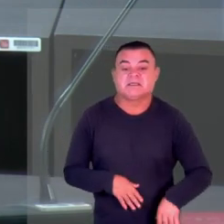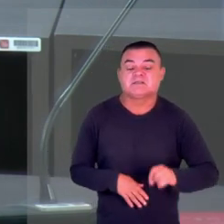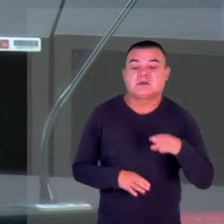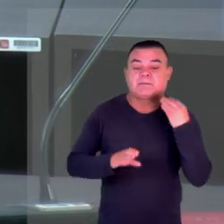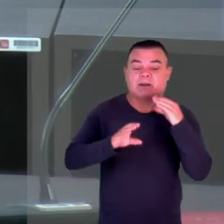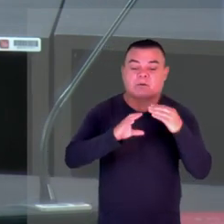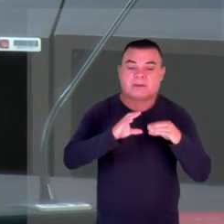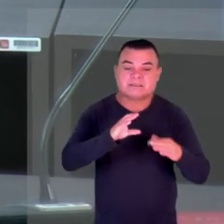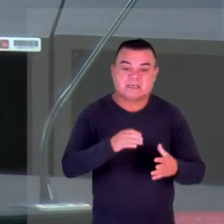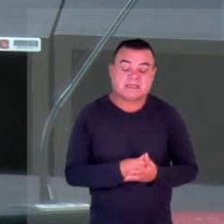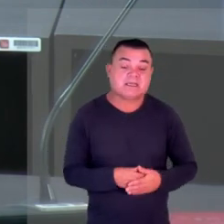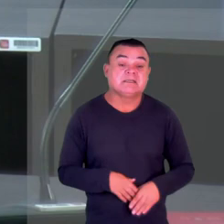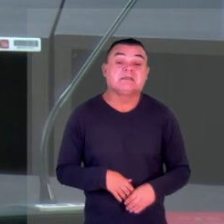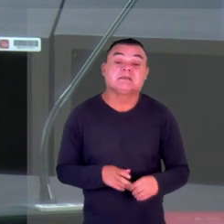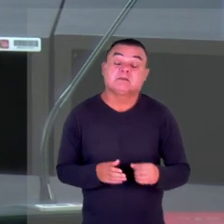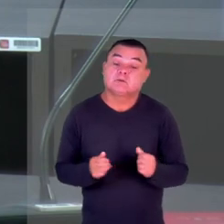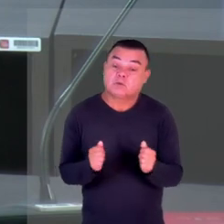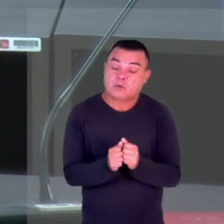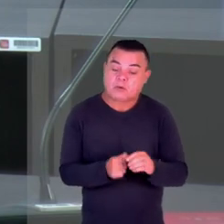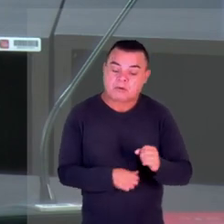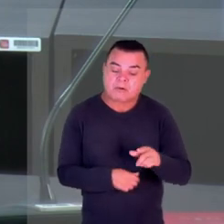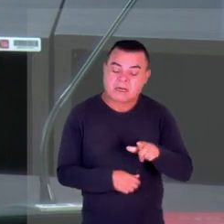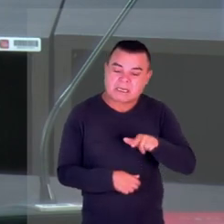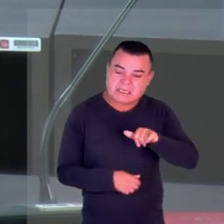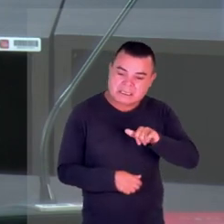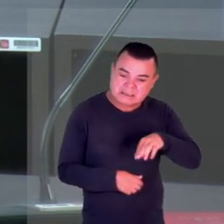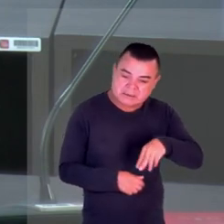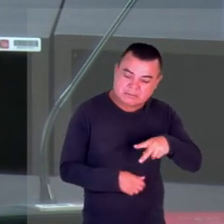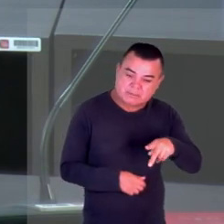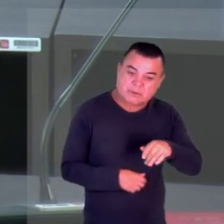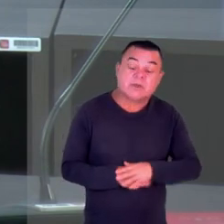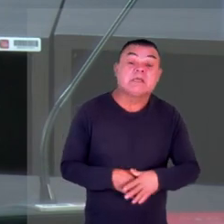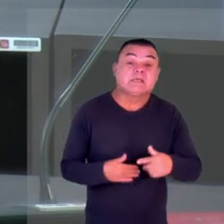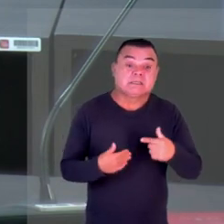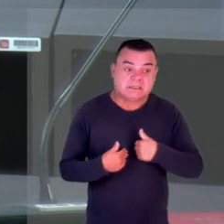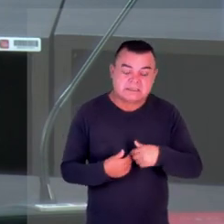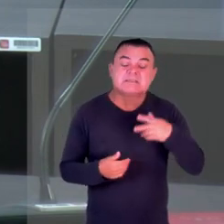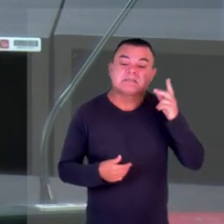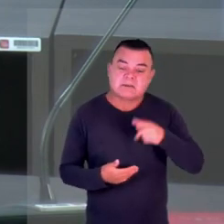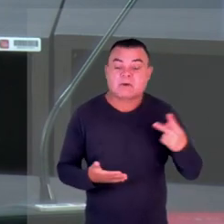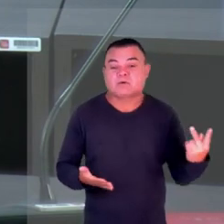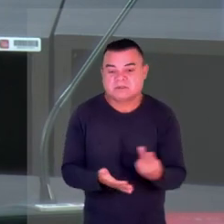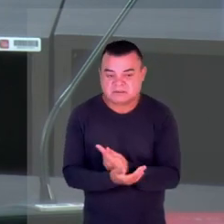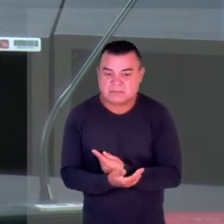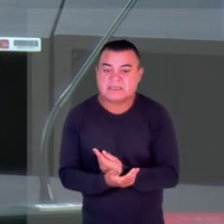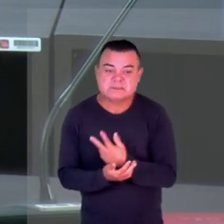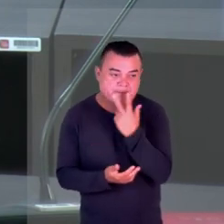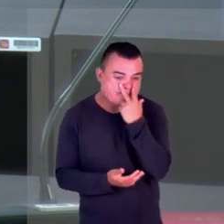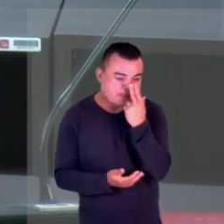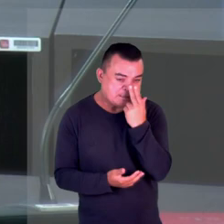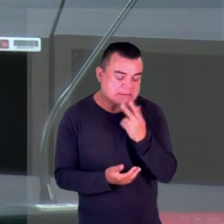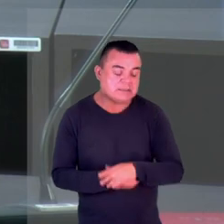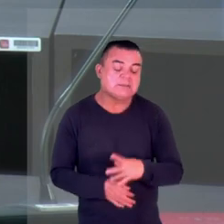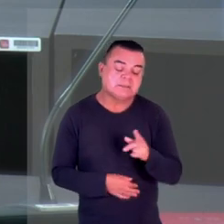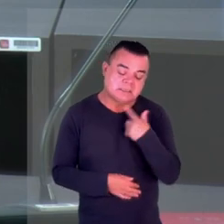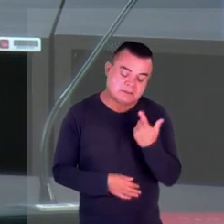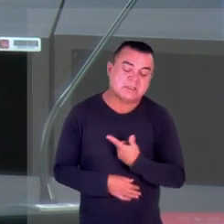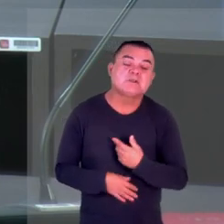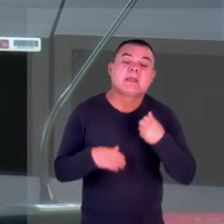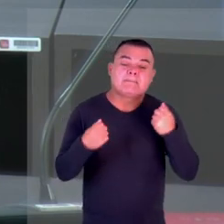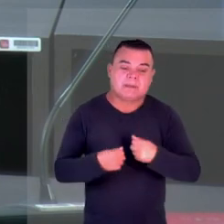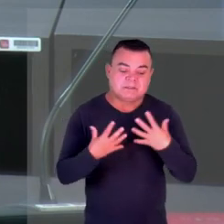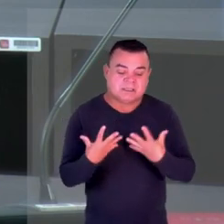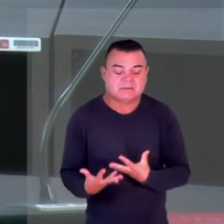assim como Olímpia eu acho também que são eh são são situações muito similares que eu acho que a gente pode